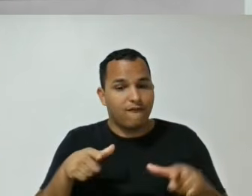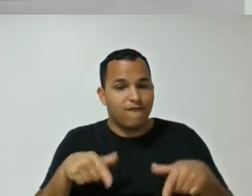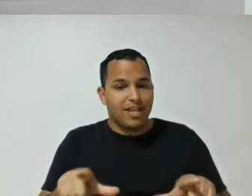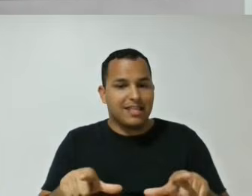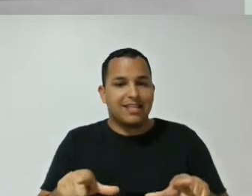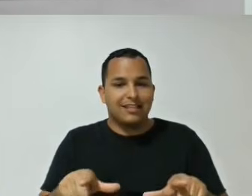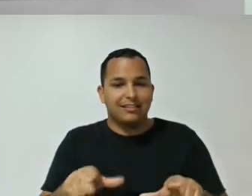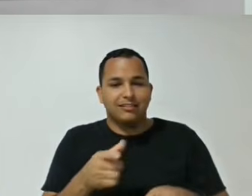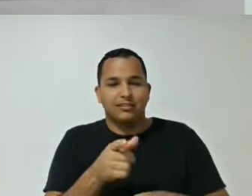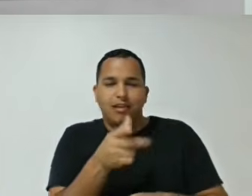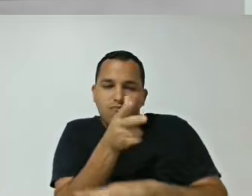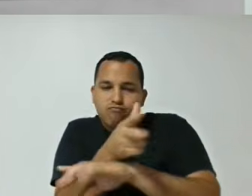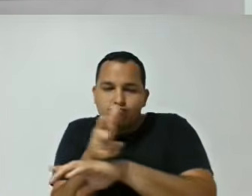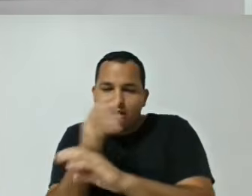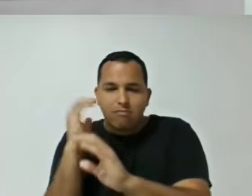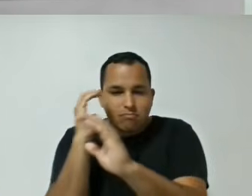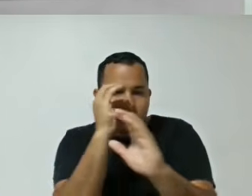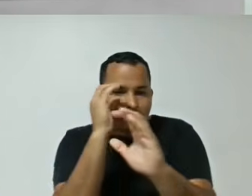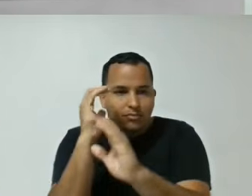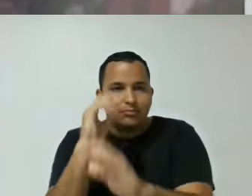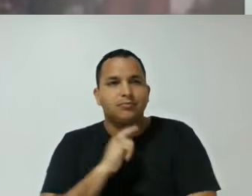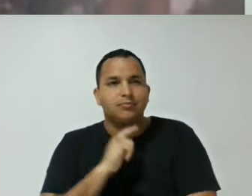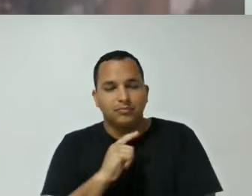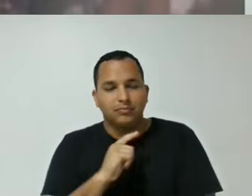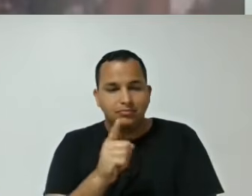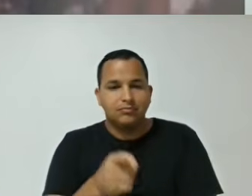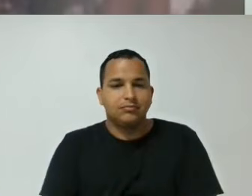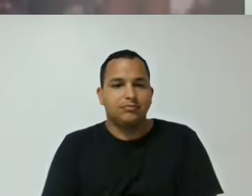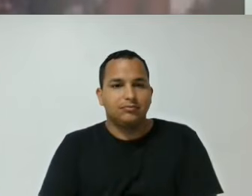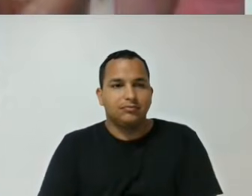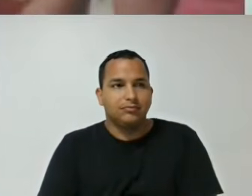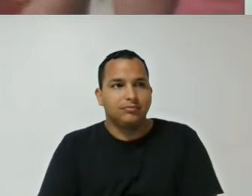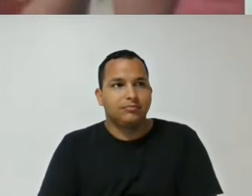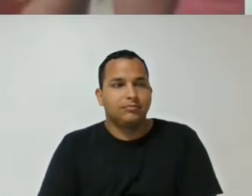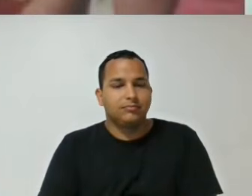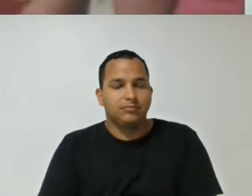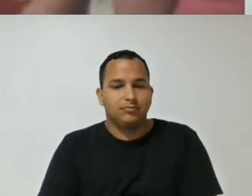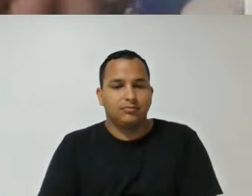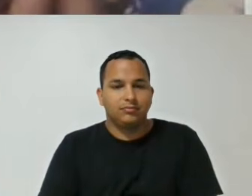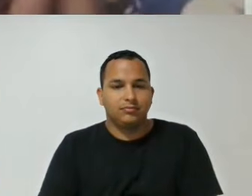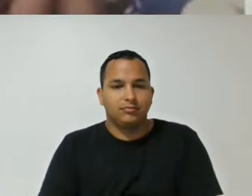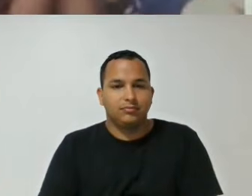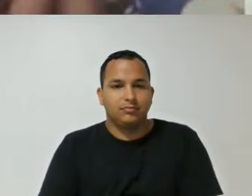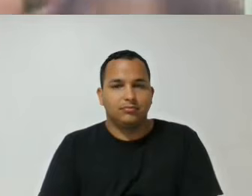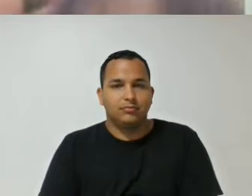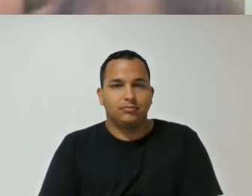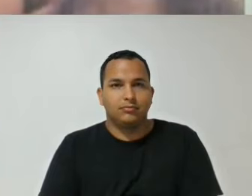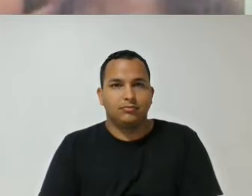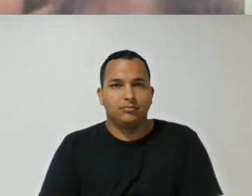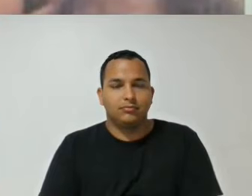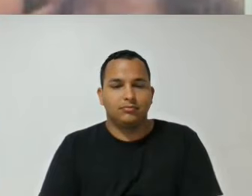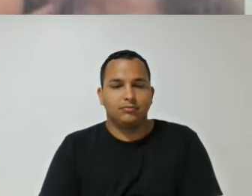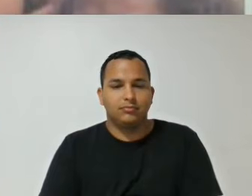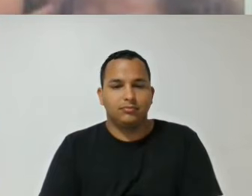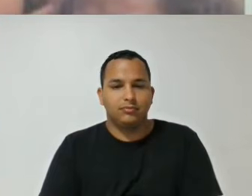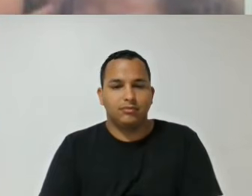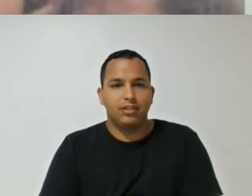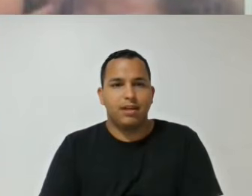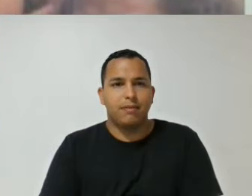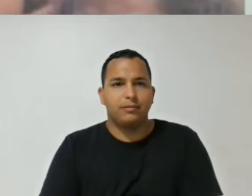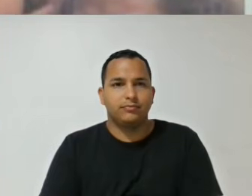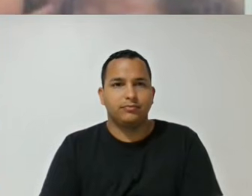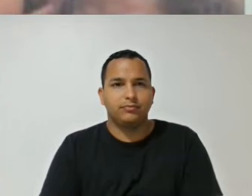gente não recupera aí algumas imagens, esse acervo, hein? Vou dar uma olhada com a